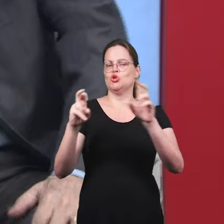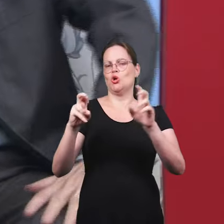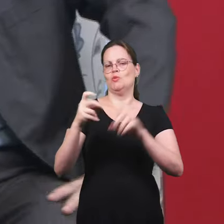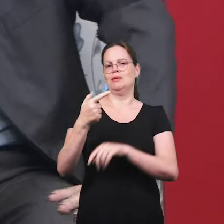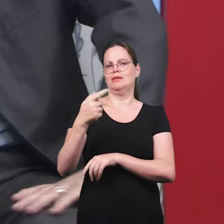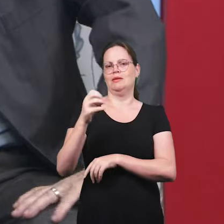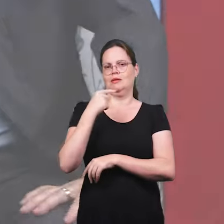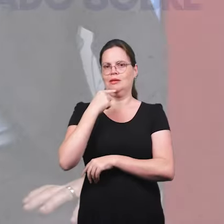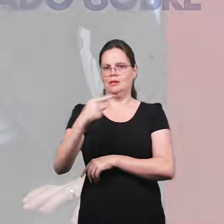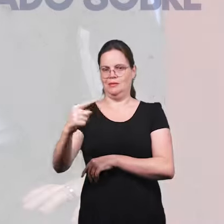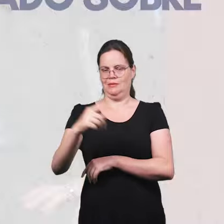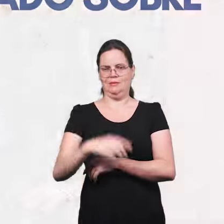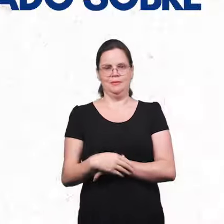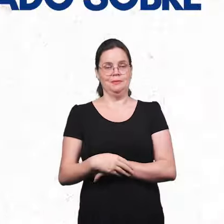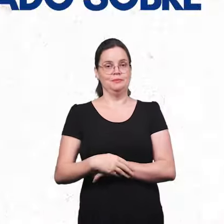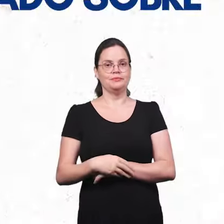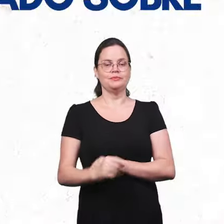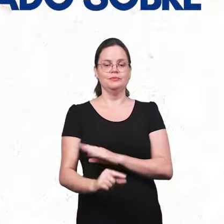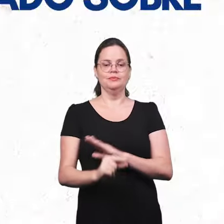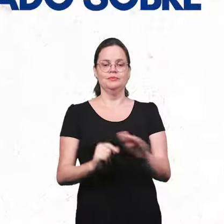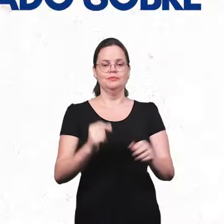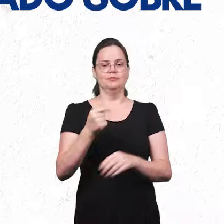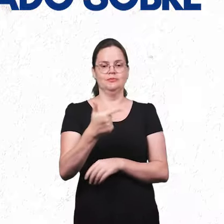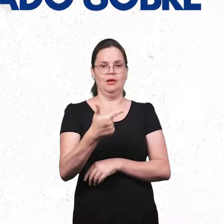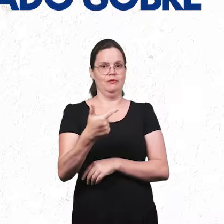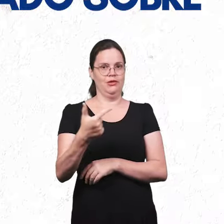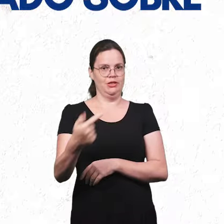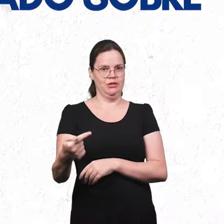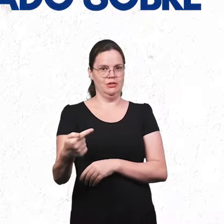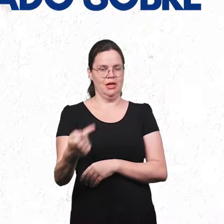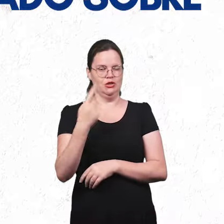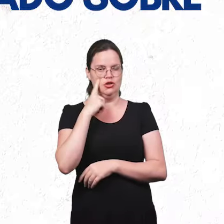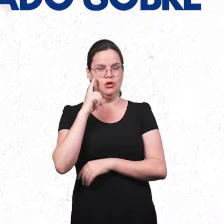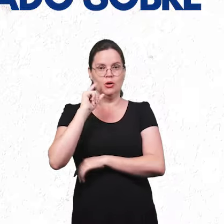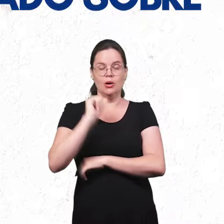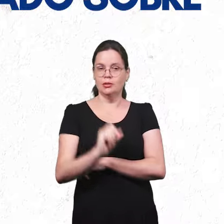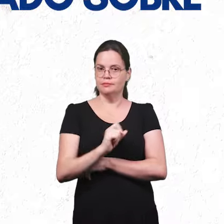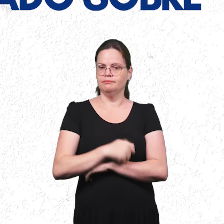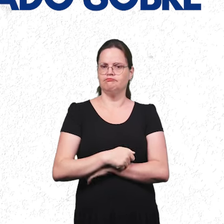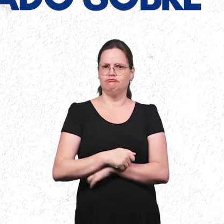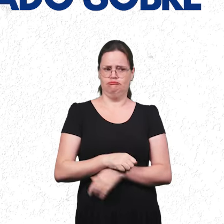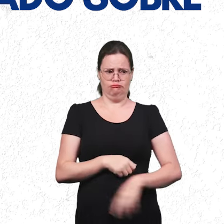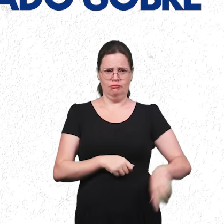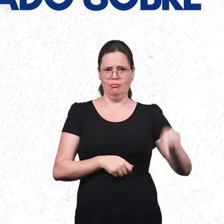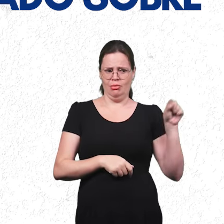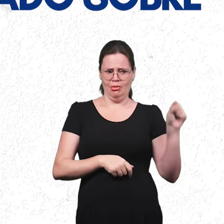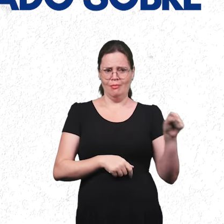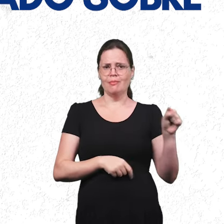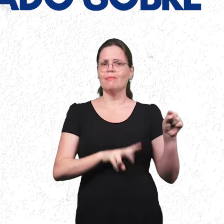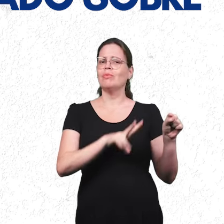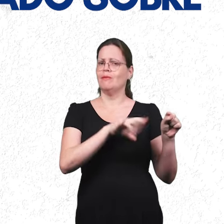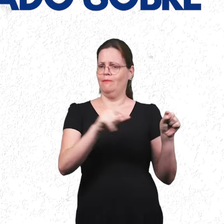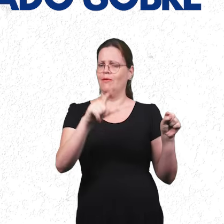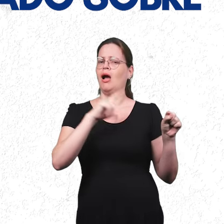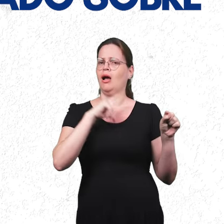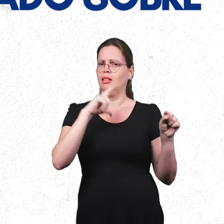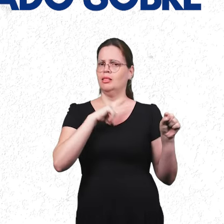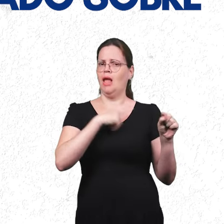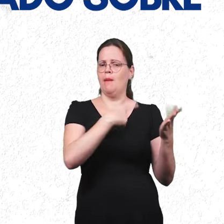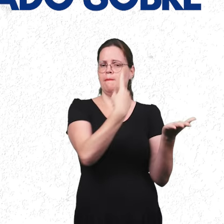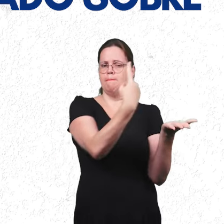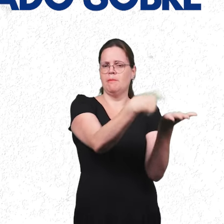27. E ele firmará um concerto com muitos por 1 semana.